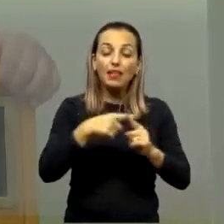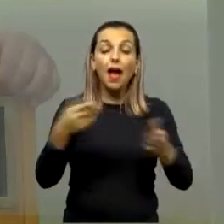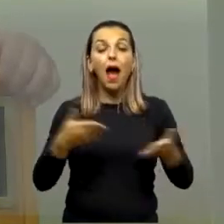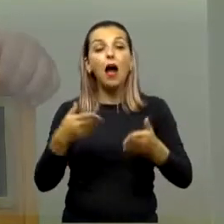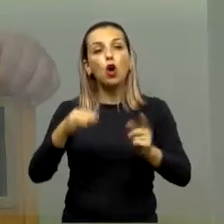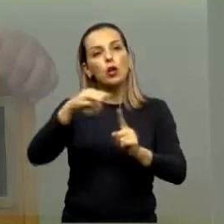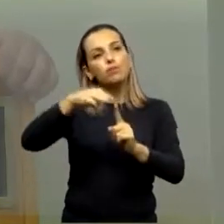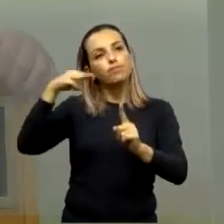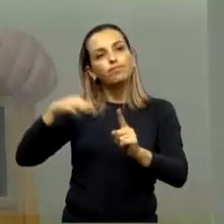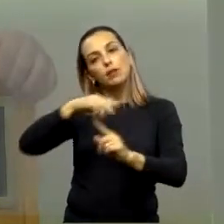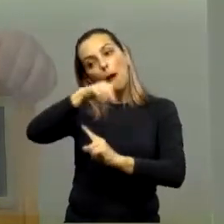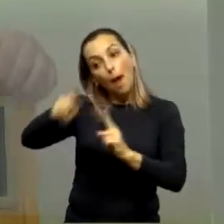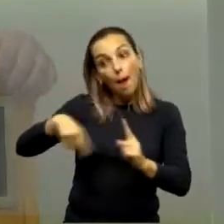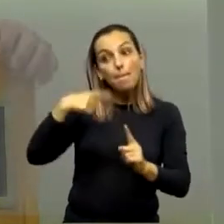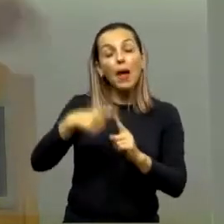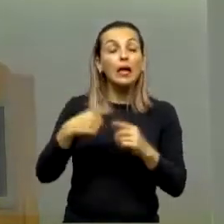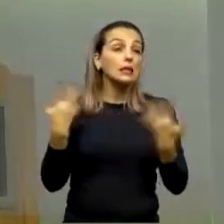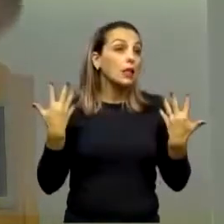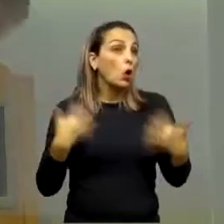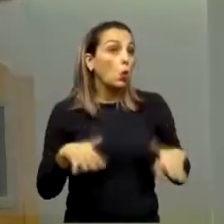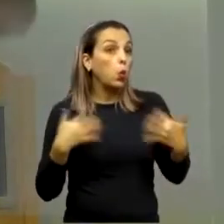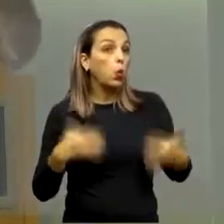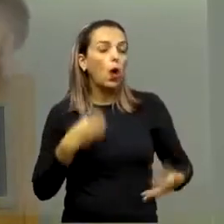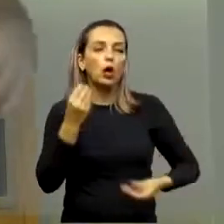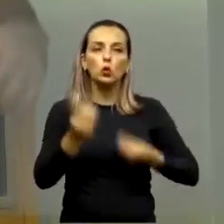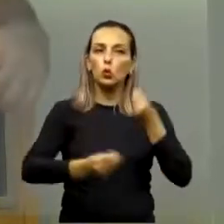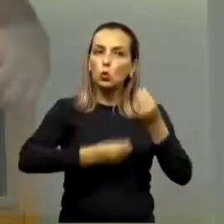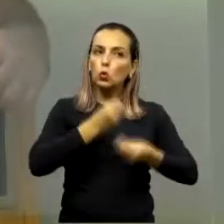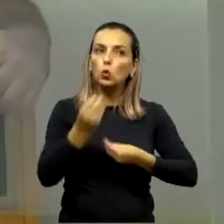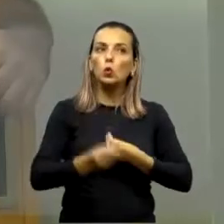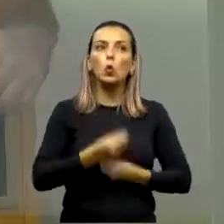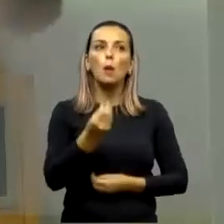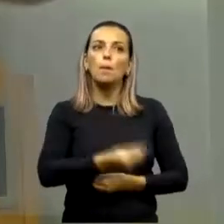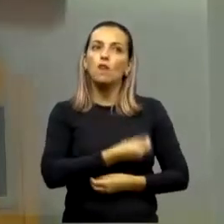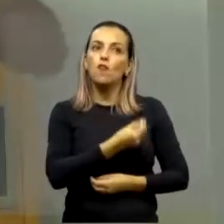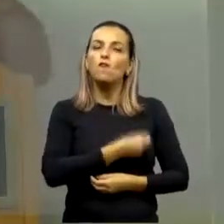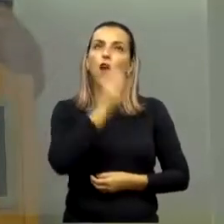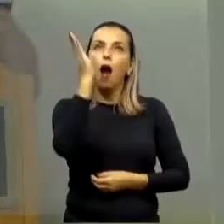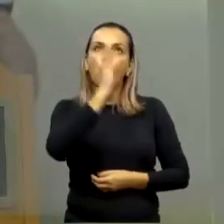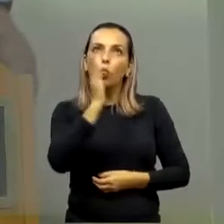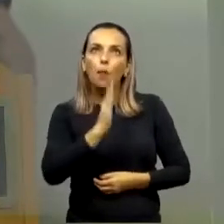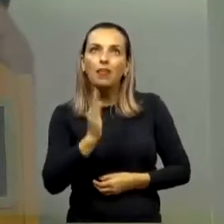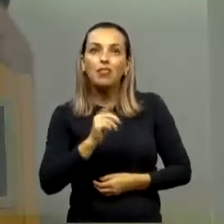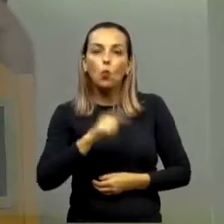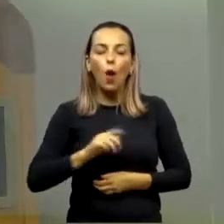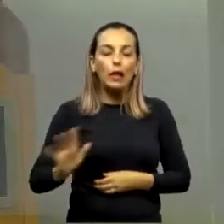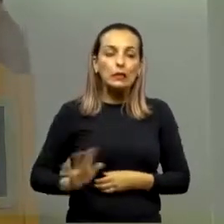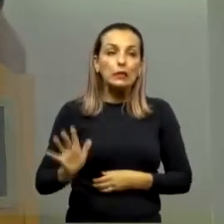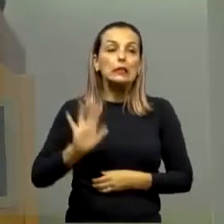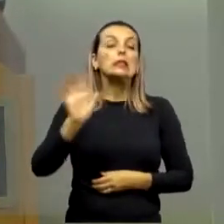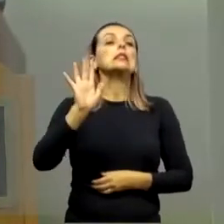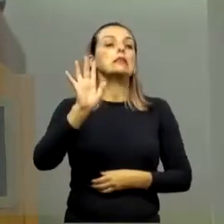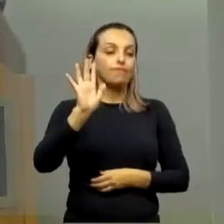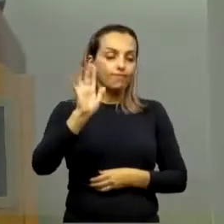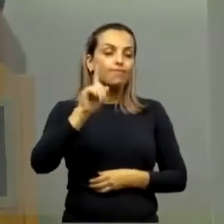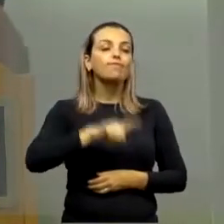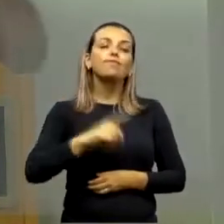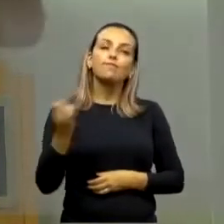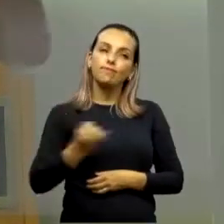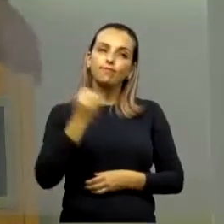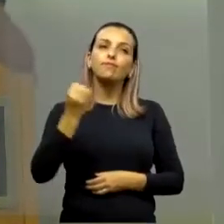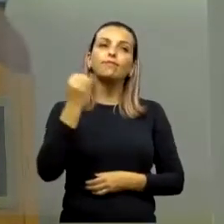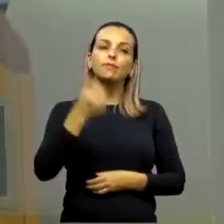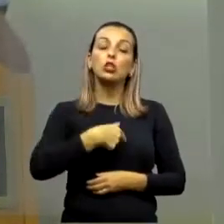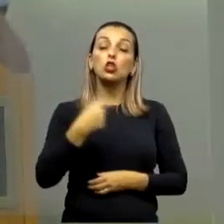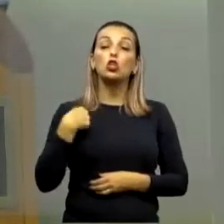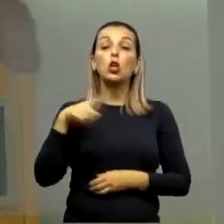na energia elétrica fica absolutamente impraticável viver no Brasil que tá muito caro tá é muito importante com